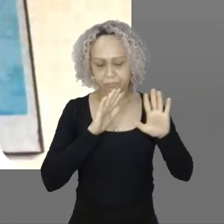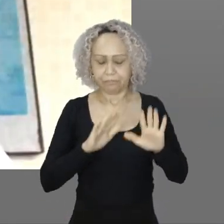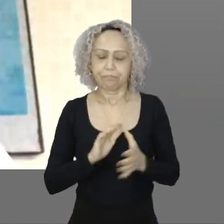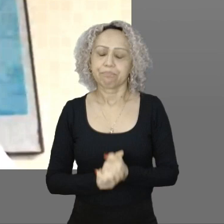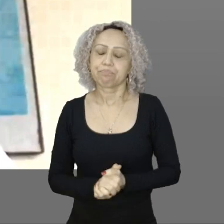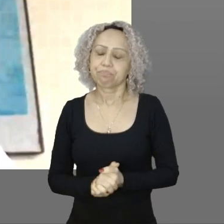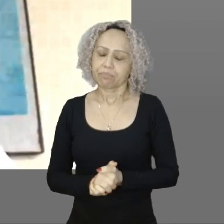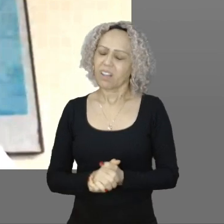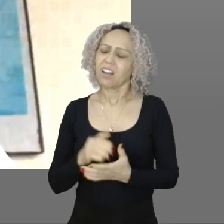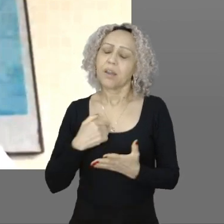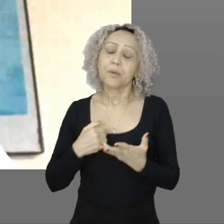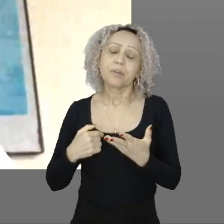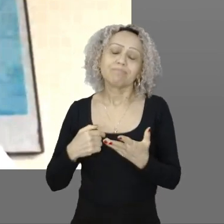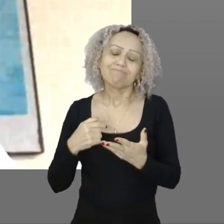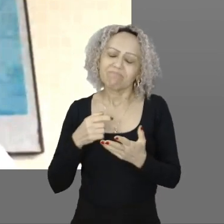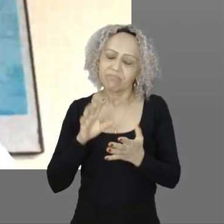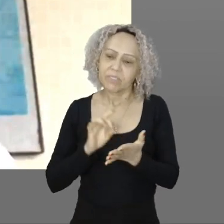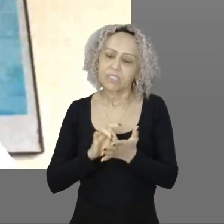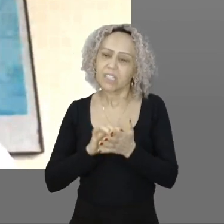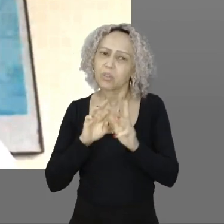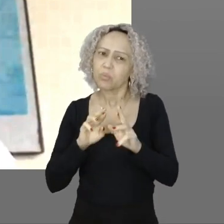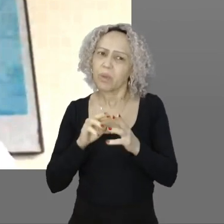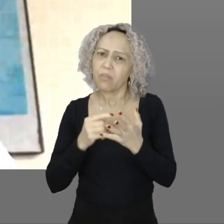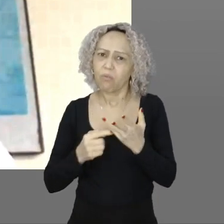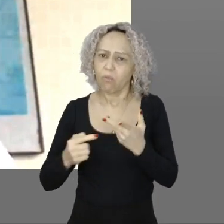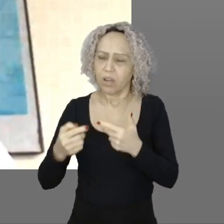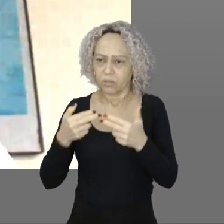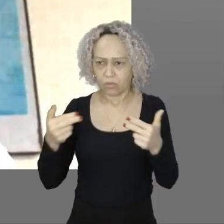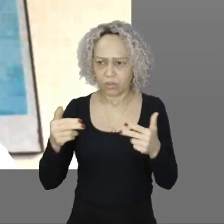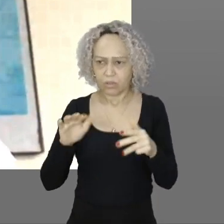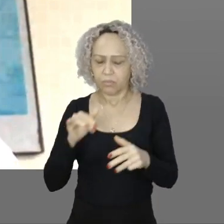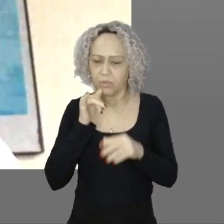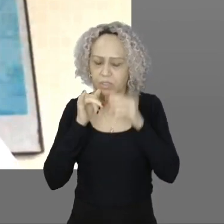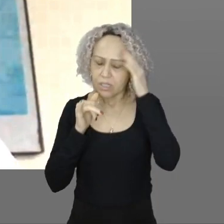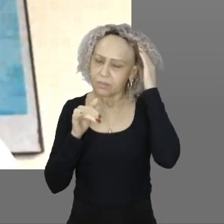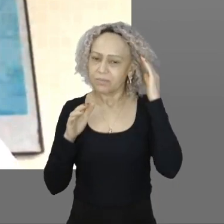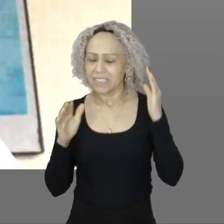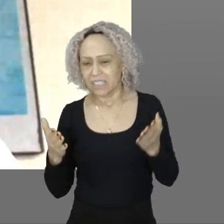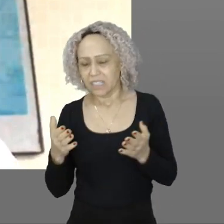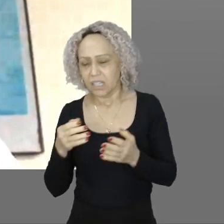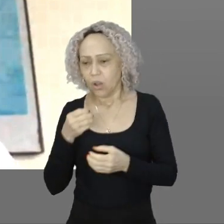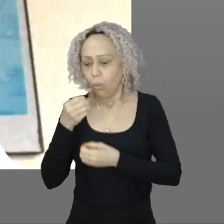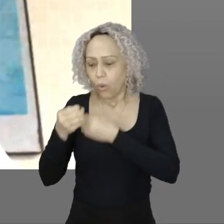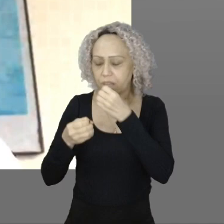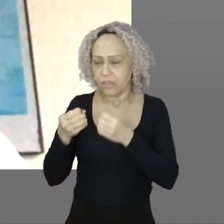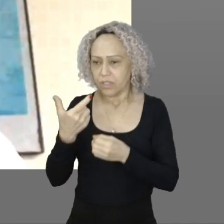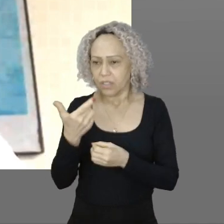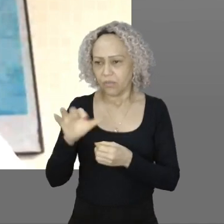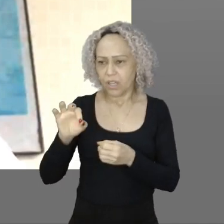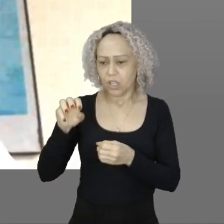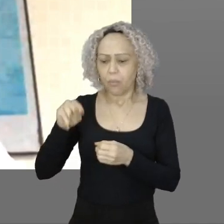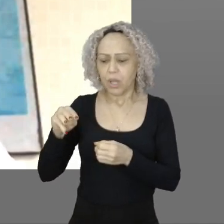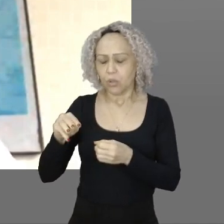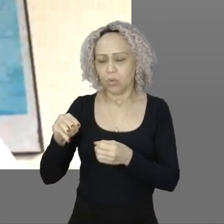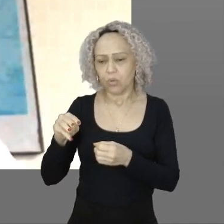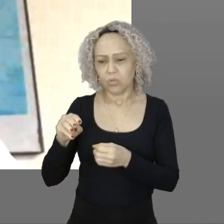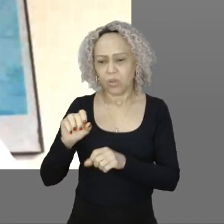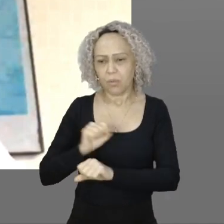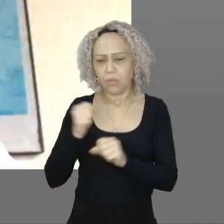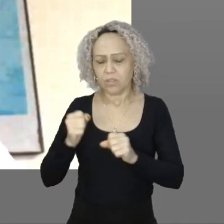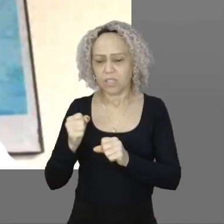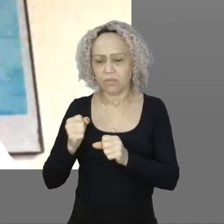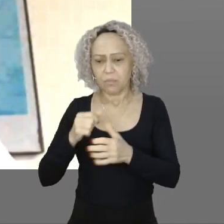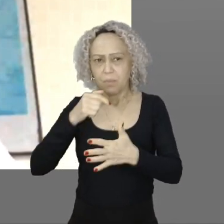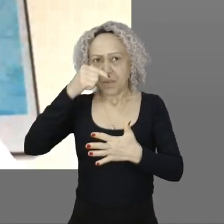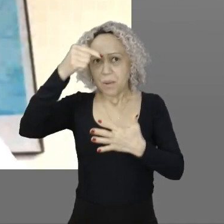de um ano, né, Amanda? Não temos como, numa entrevista de 20 minutos, passar por todas as áreas, mas chamar atenção,